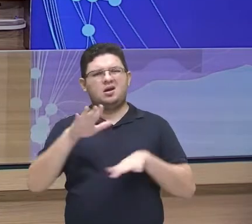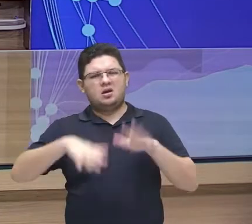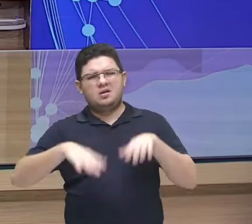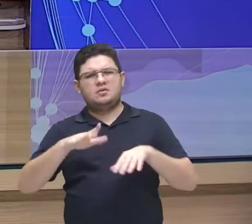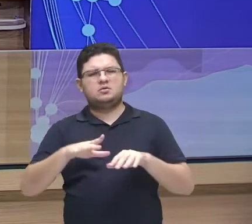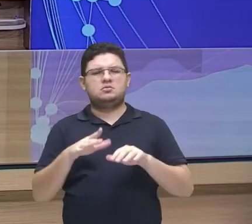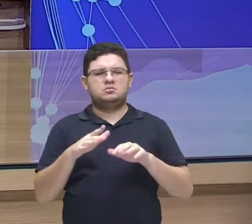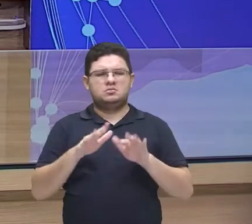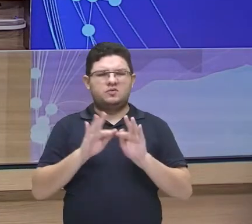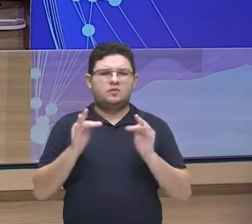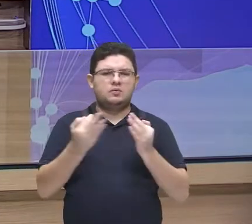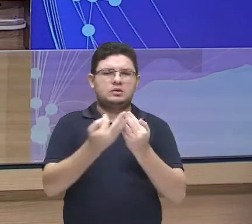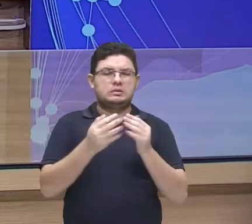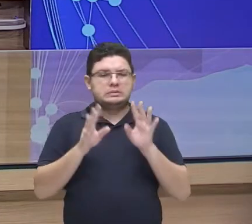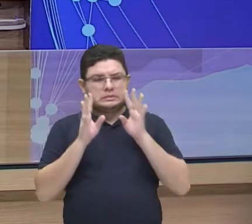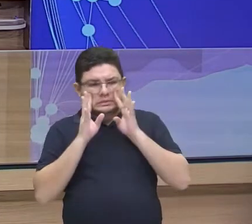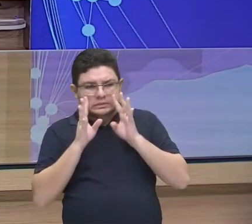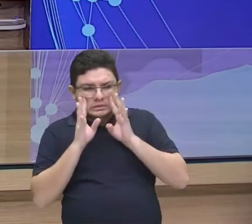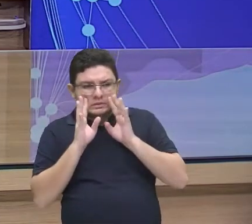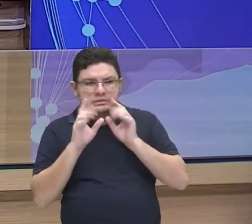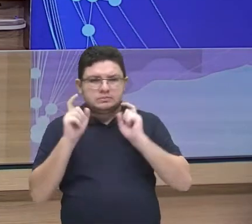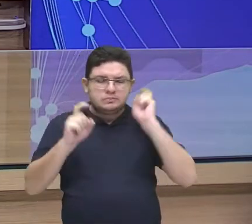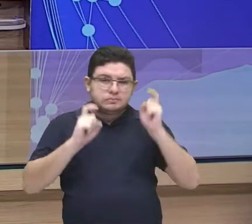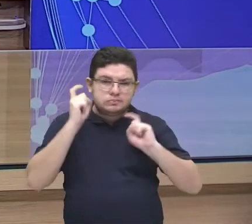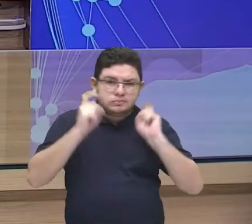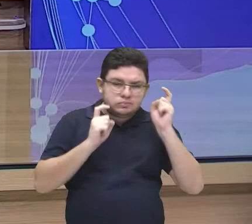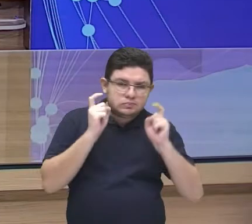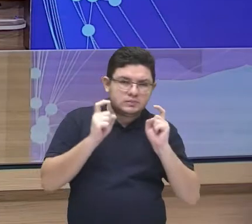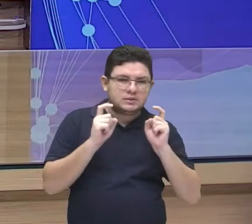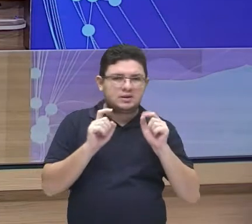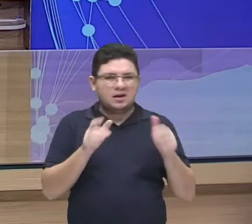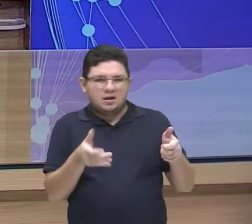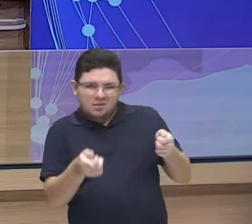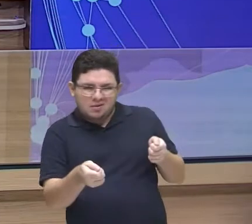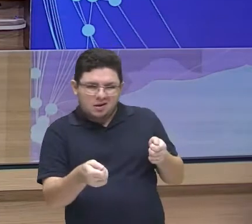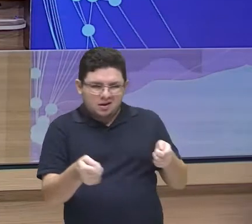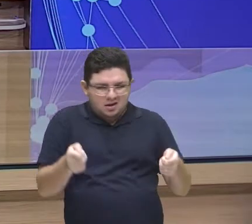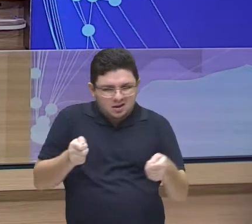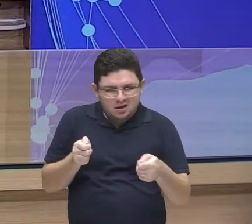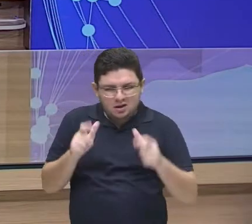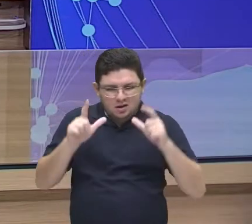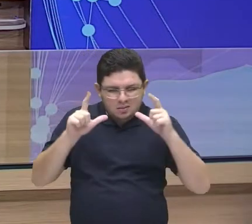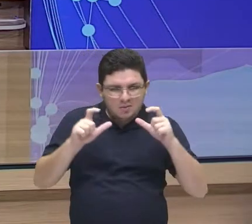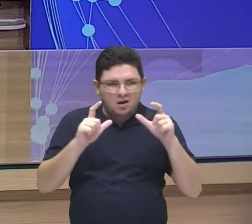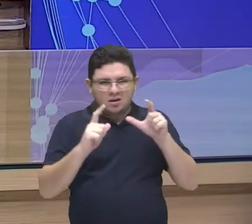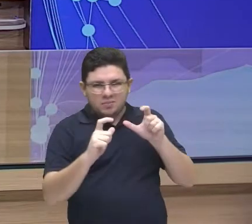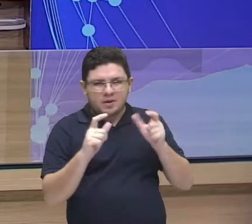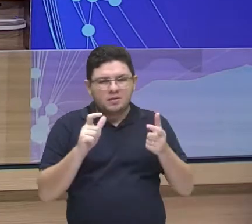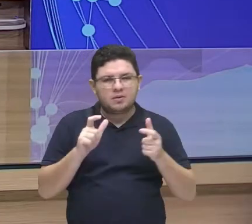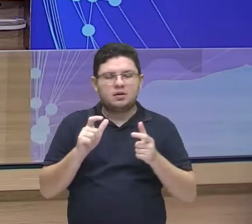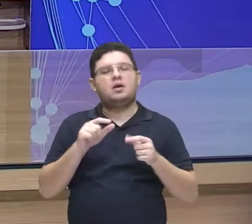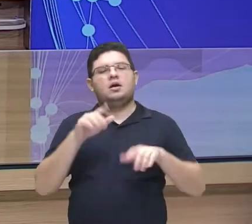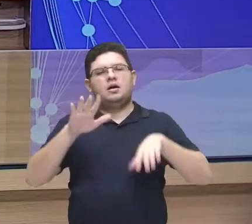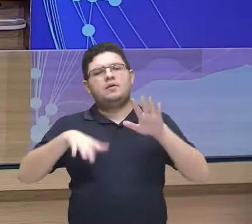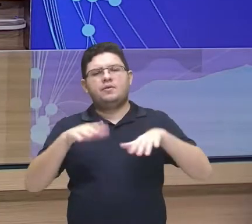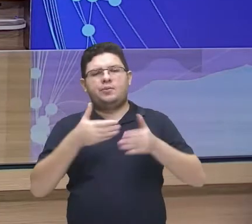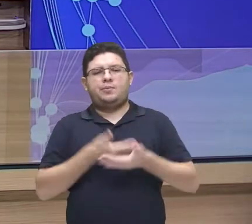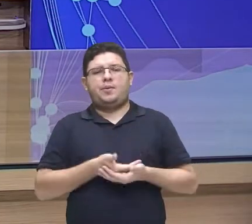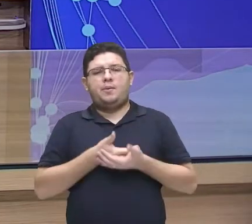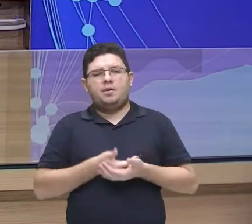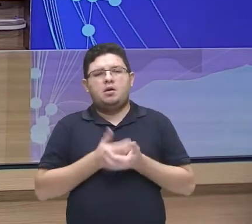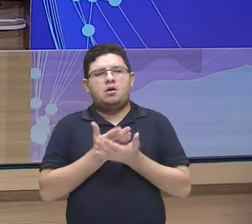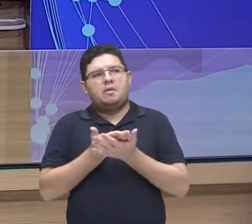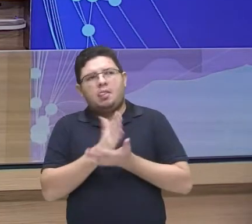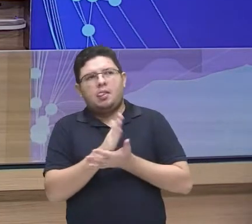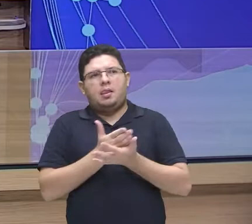mundo olhando, e fica mexendo. Hoje batem fotografia de tudo quanto é foto, de todo lado, né? O bebê não tem sossego. Então é